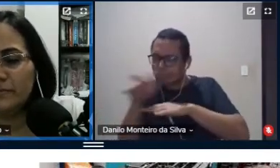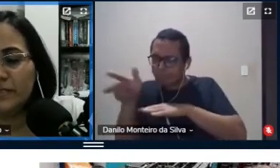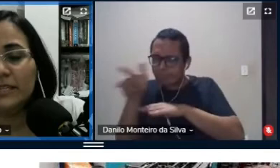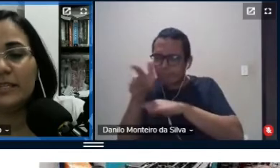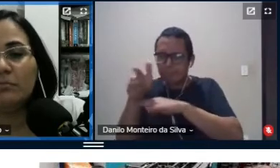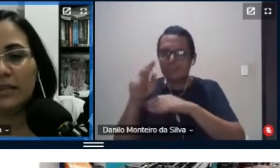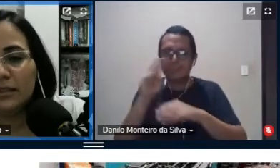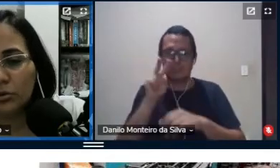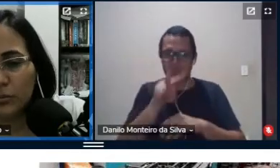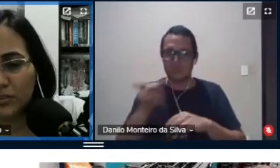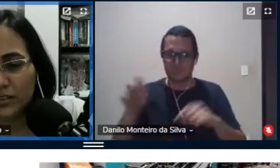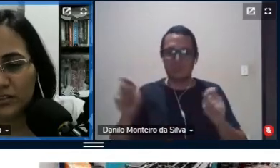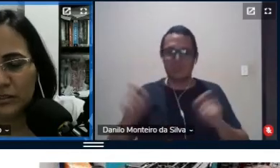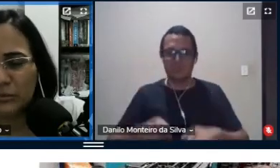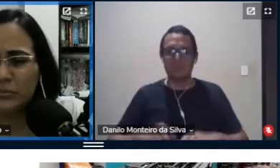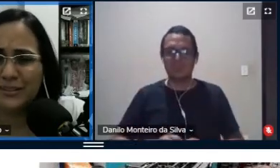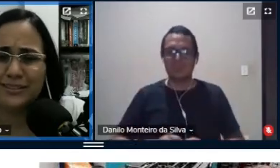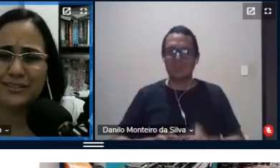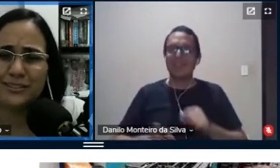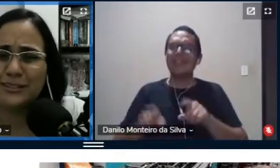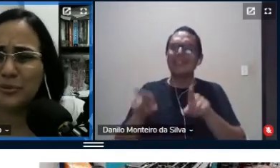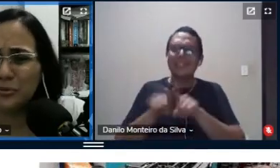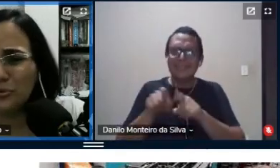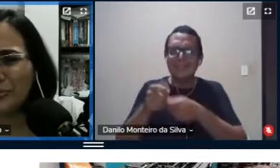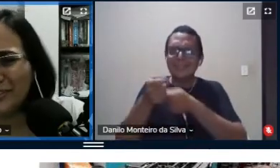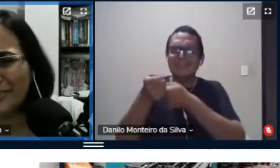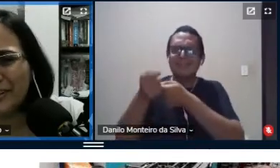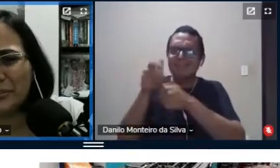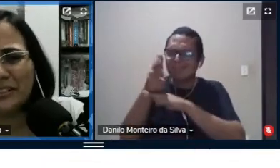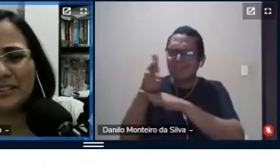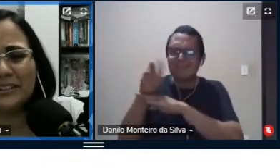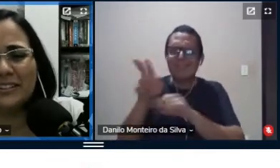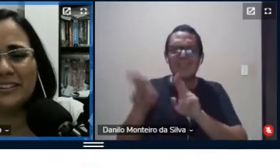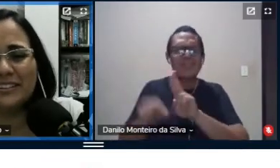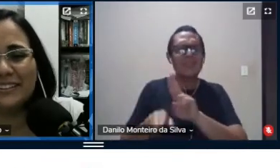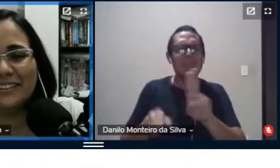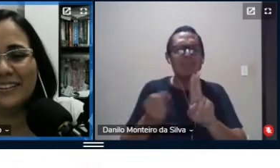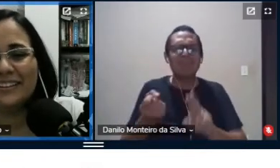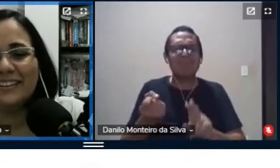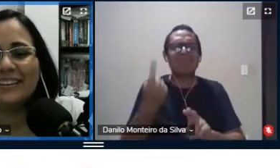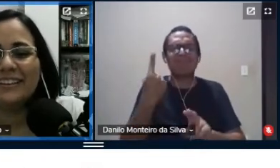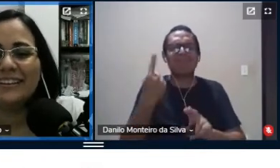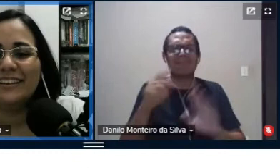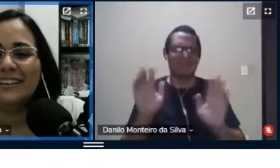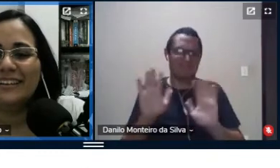Tá? Que também tem um nome esquisito, mas não precisa de saber uns nomes estranhos, né?